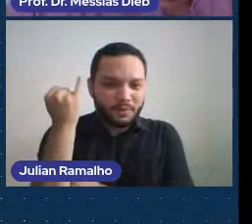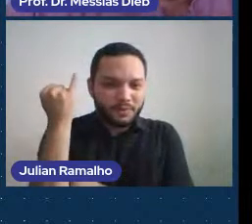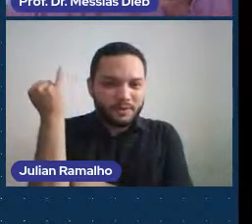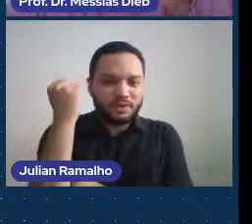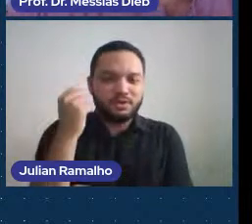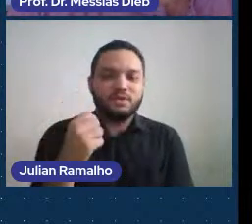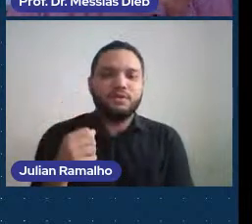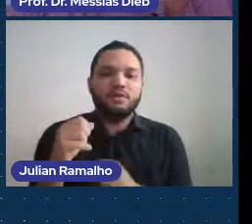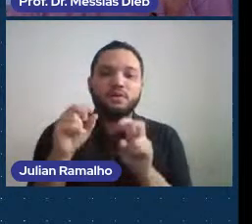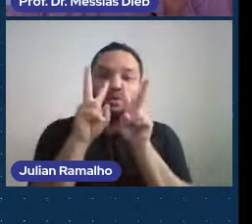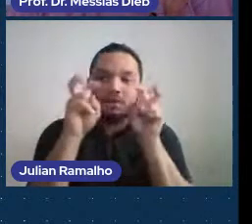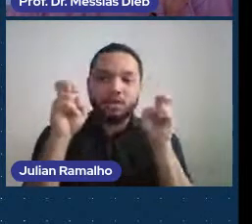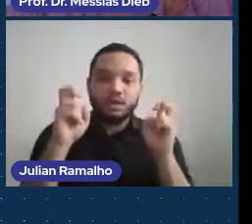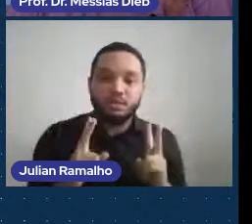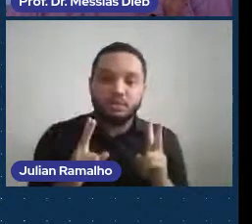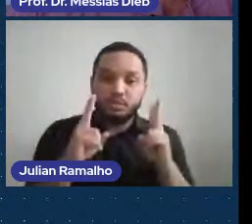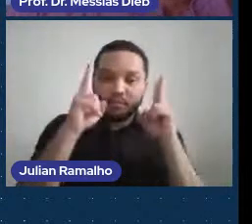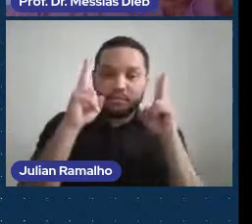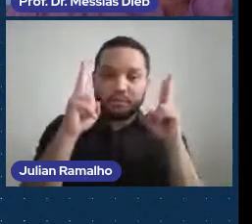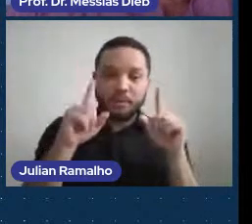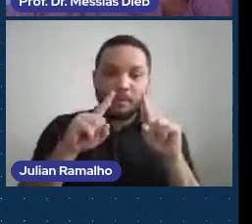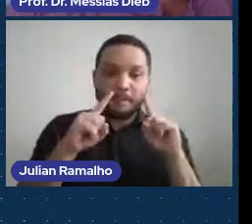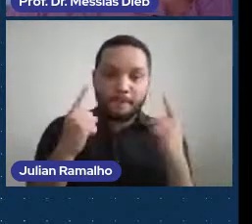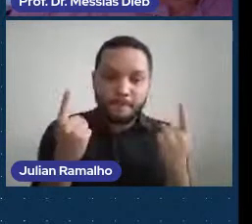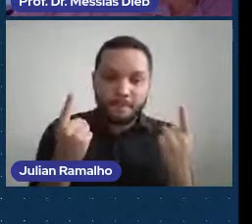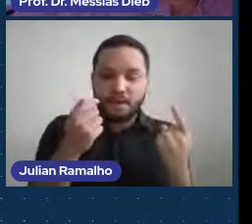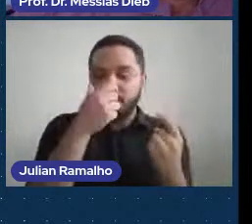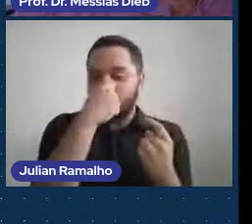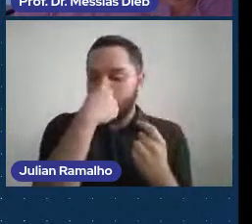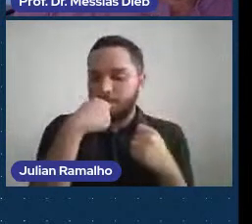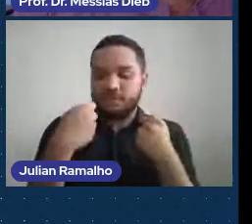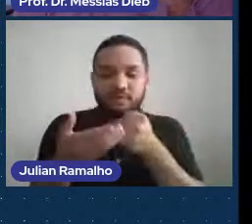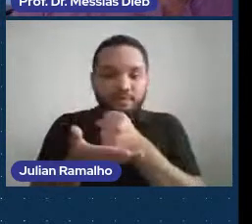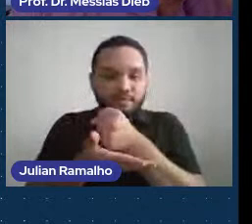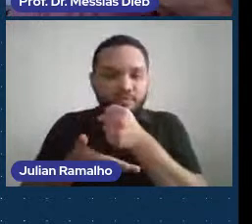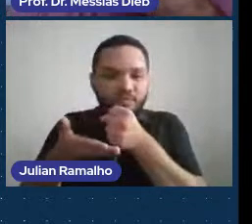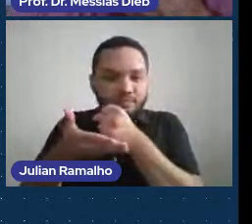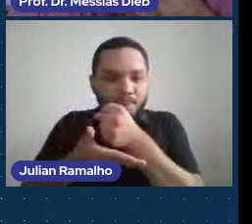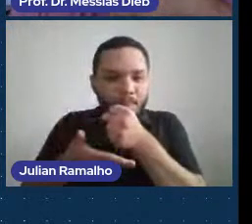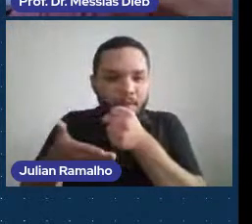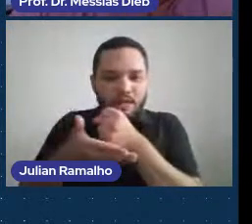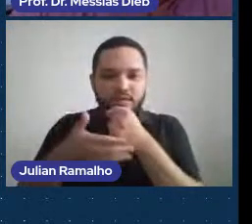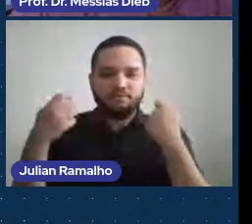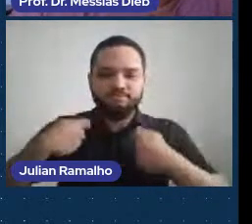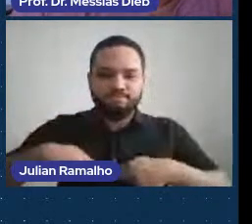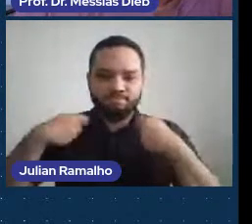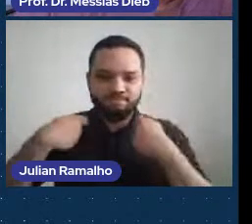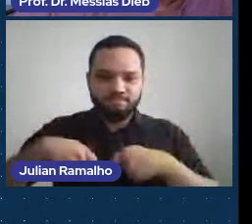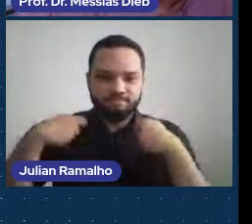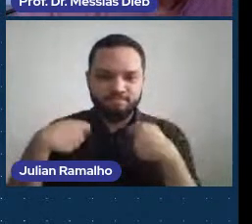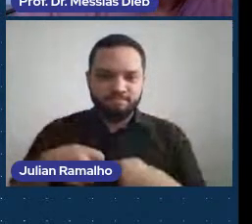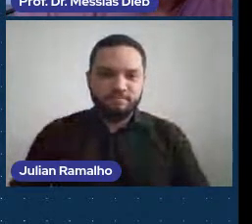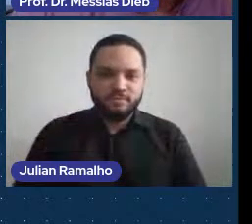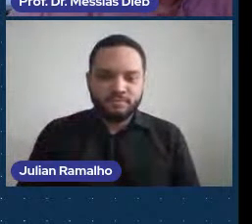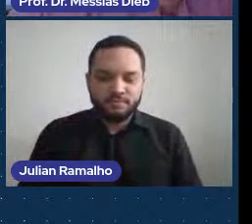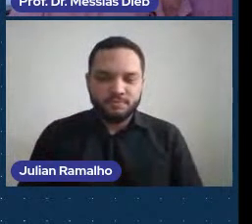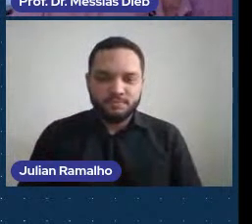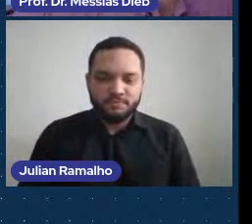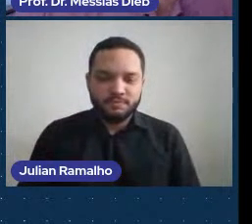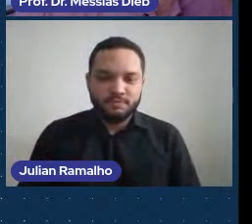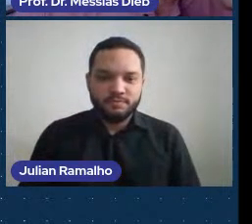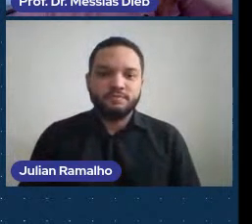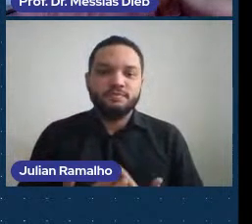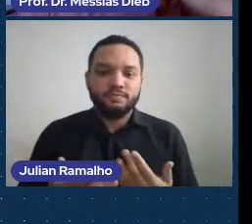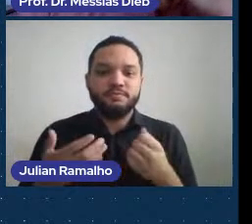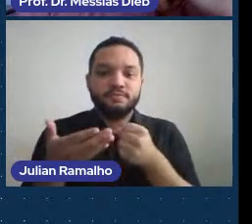delimitar o seu tema, mas trazer uma fundamentação para ele, certo? Então, no caso aqui, como eu falei, a